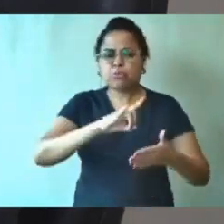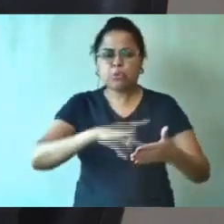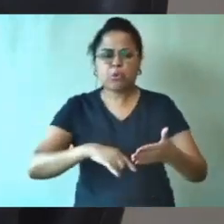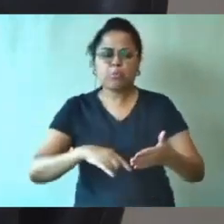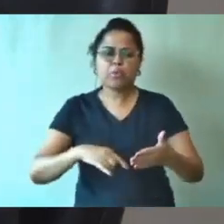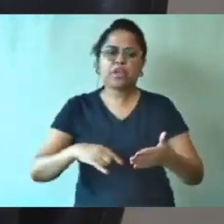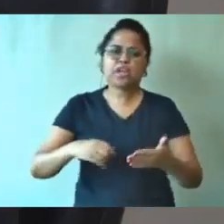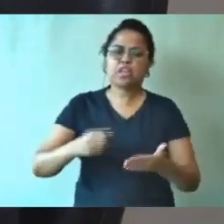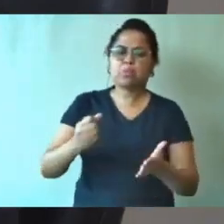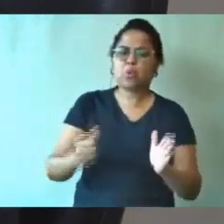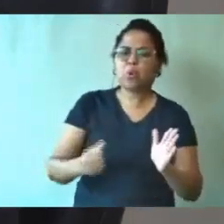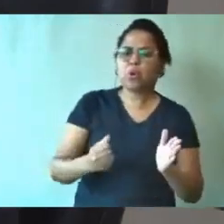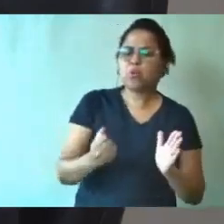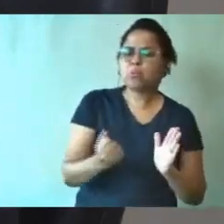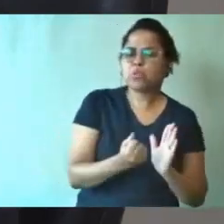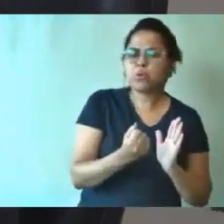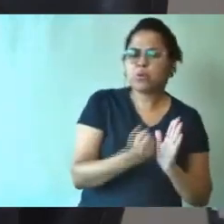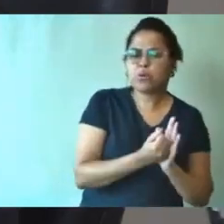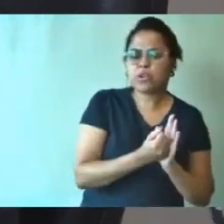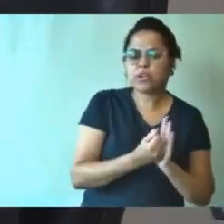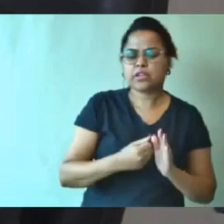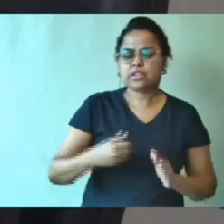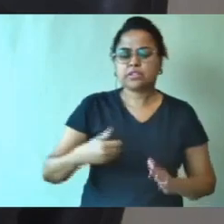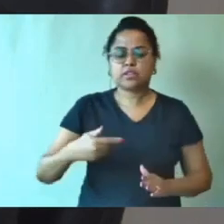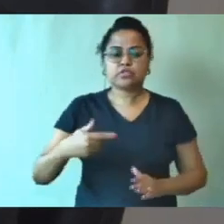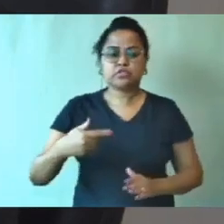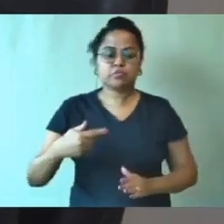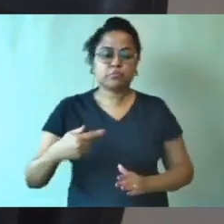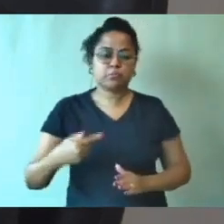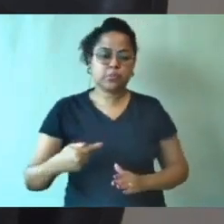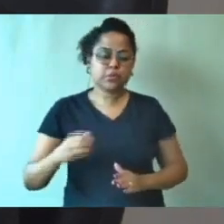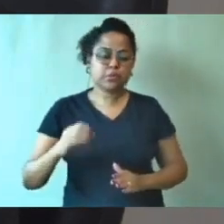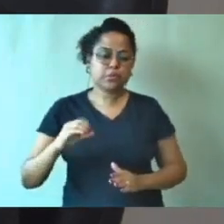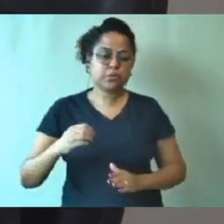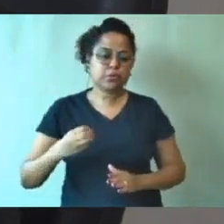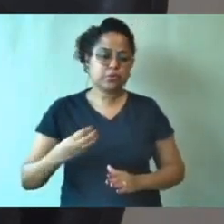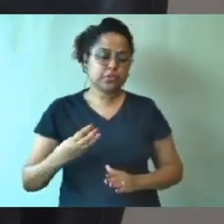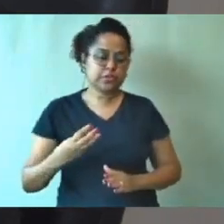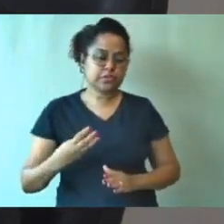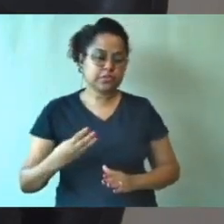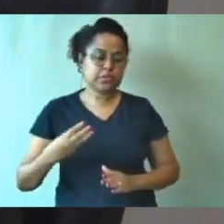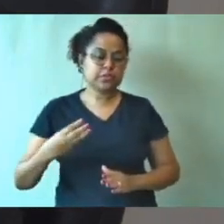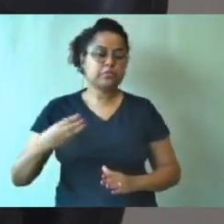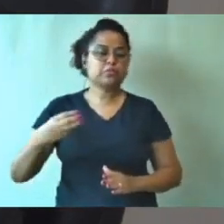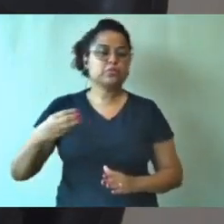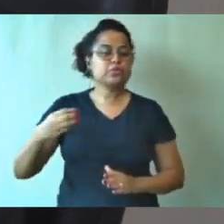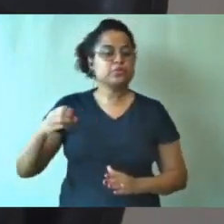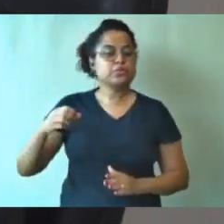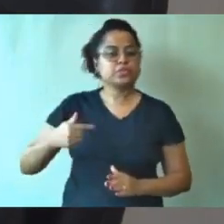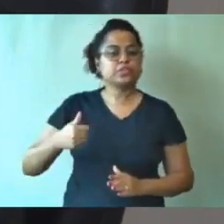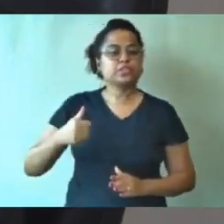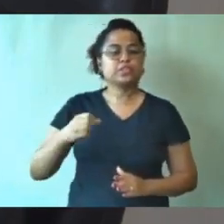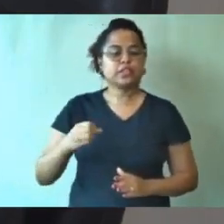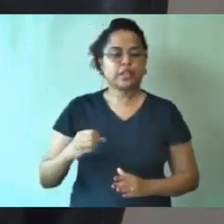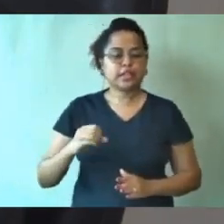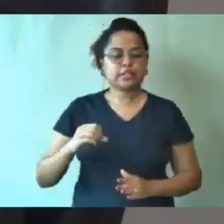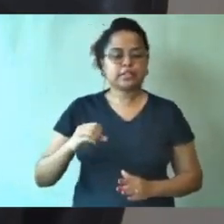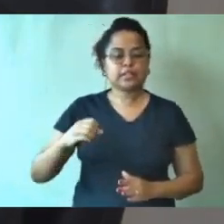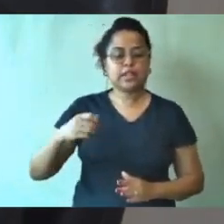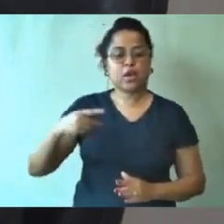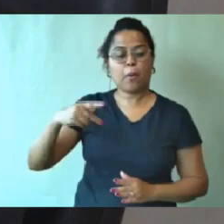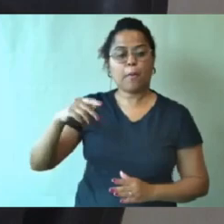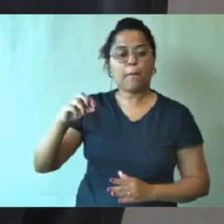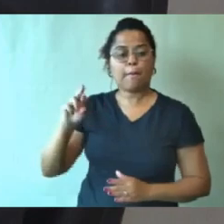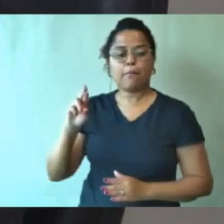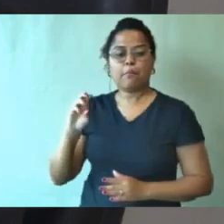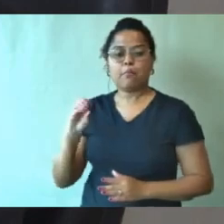protocolado sobre o número 7310 de 2023, é um memorando da Proleg encaminhando cópia da sentença